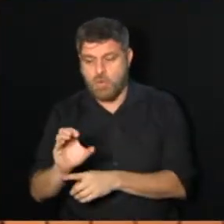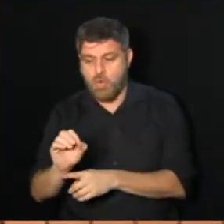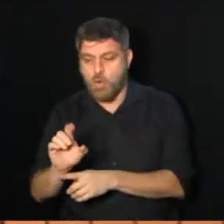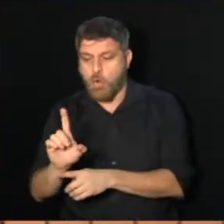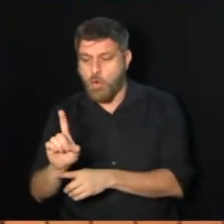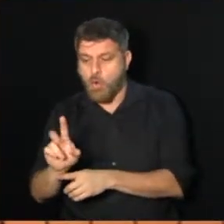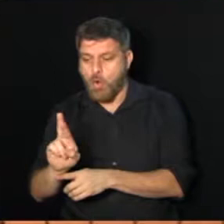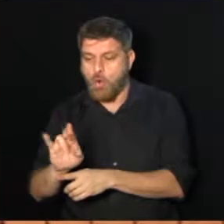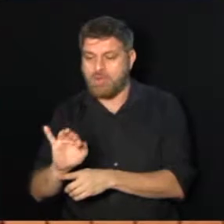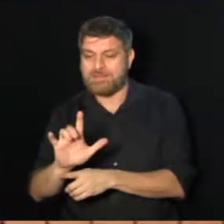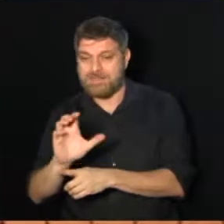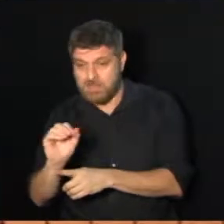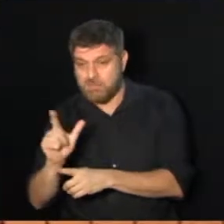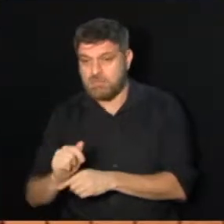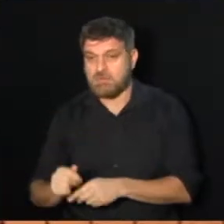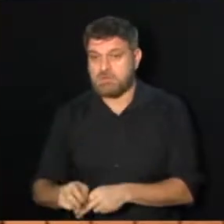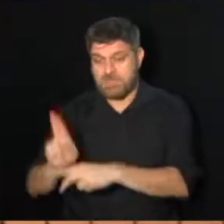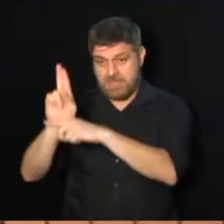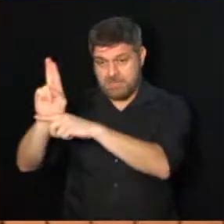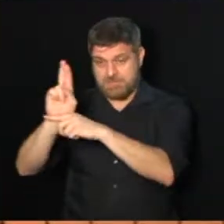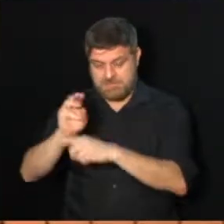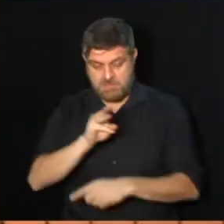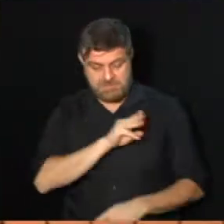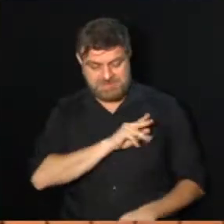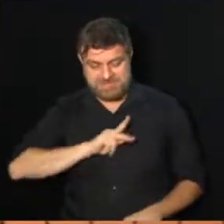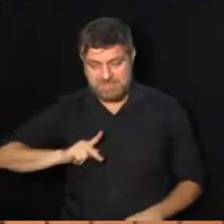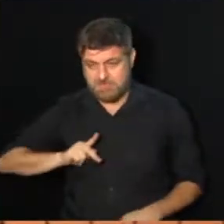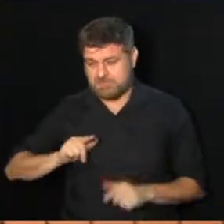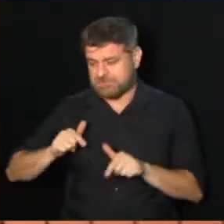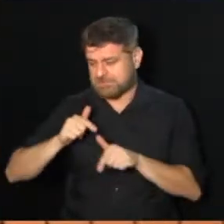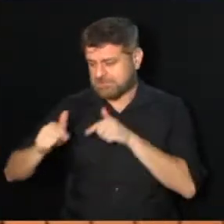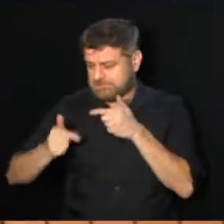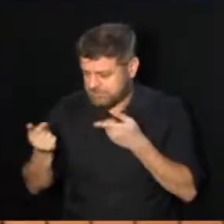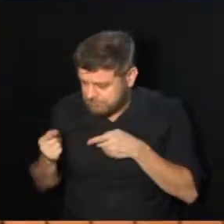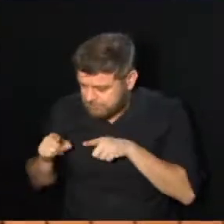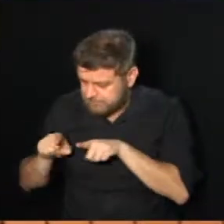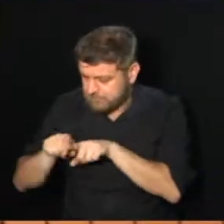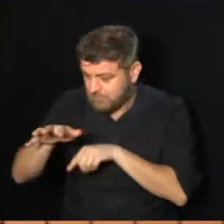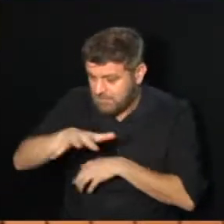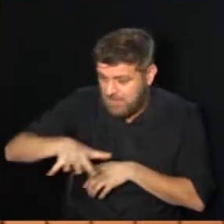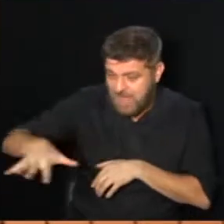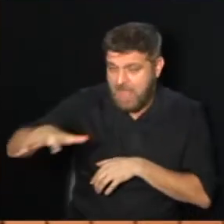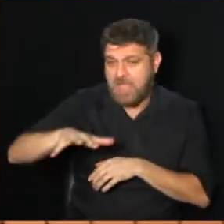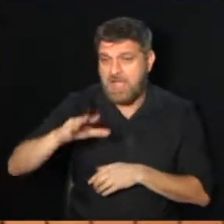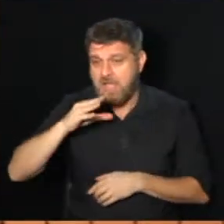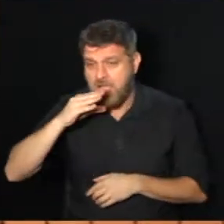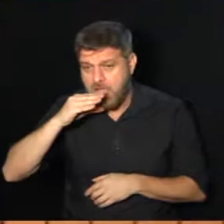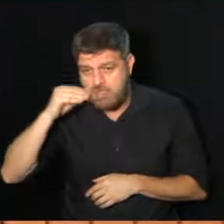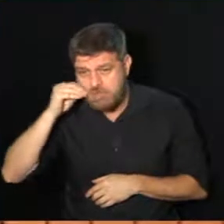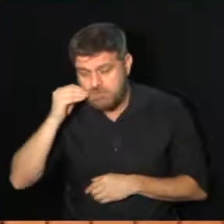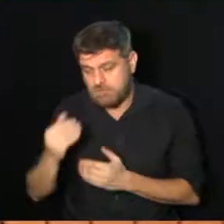Ministério Público, também que atua com a gente lado a lado, não só na Vara da Infância e Juventude, mas também no grupo gestor da